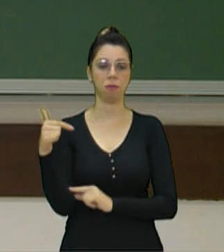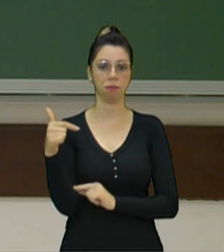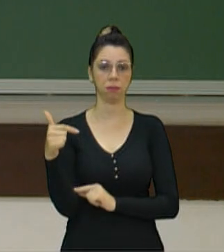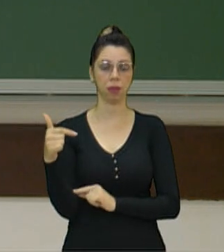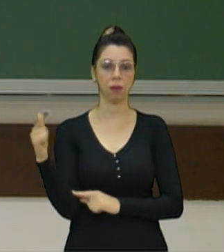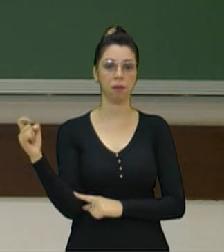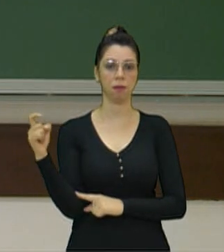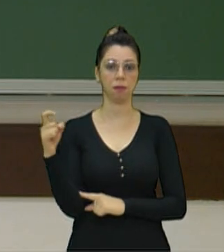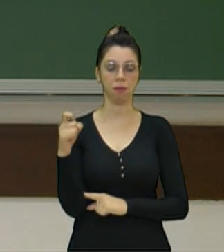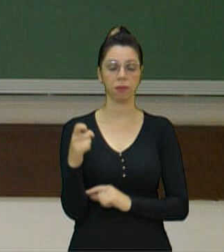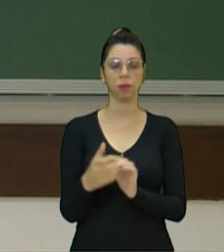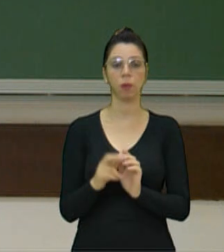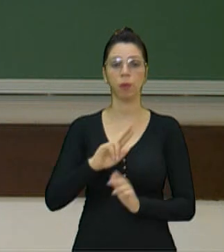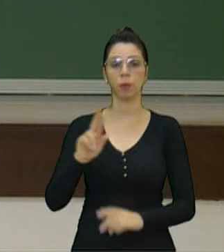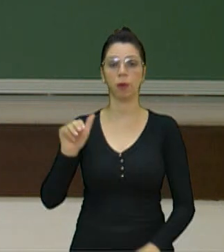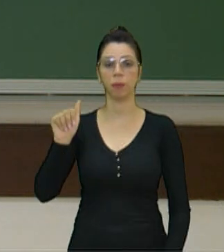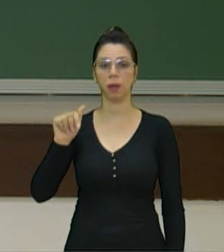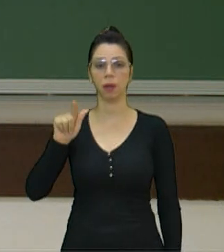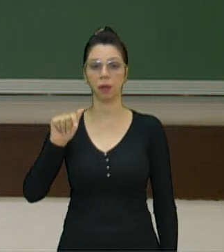reprodução agâmica que nós vamos chamar.